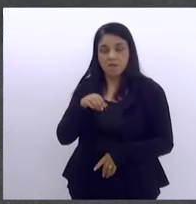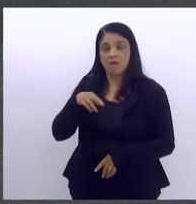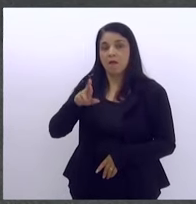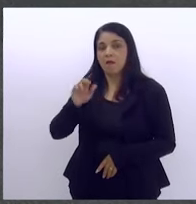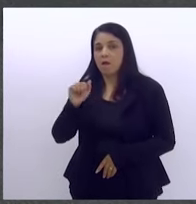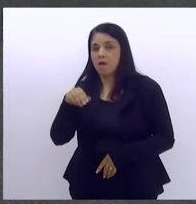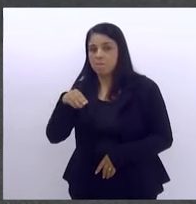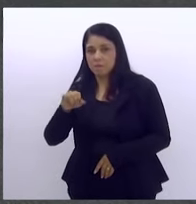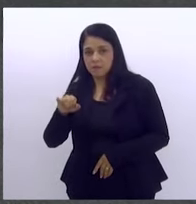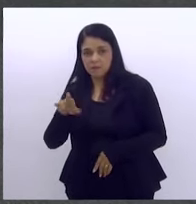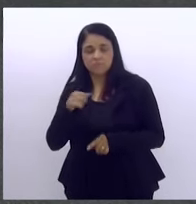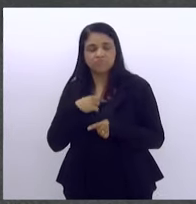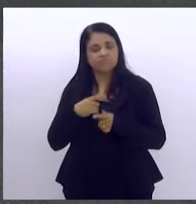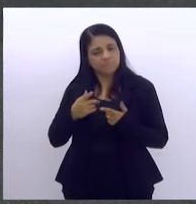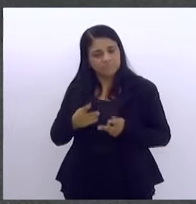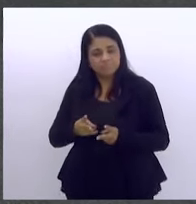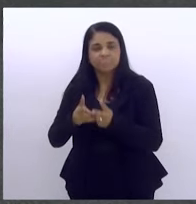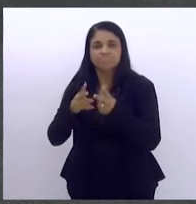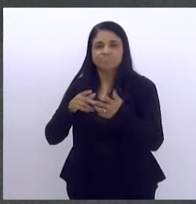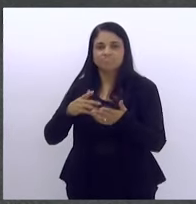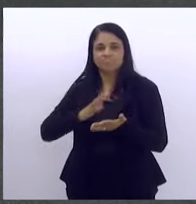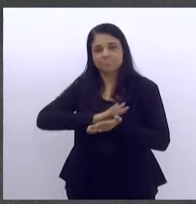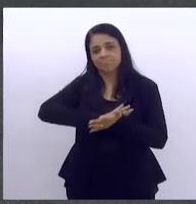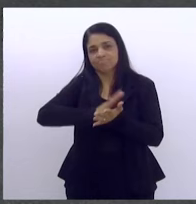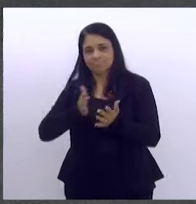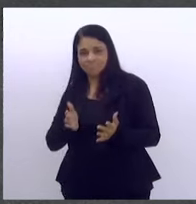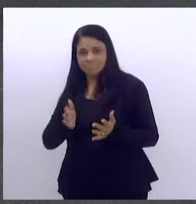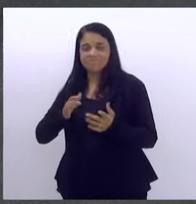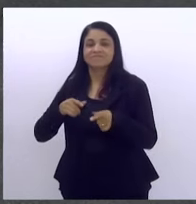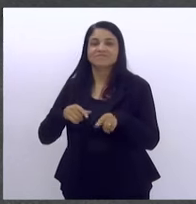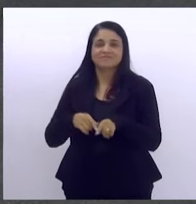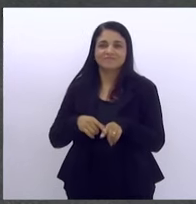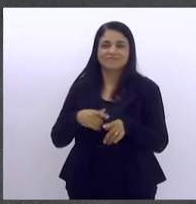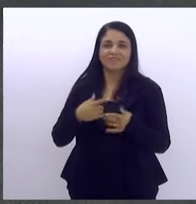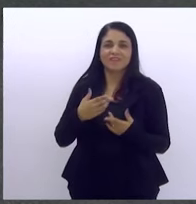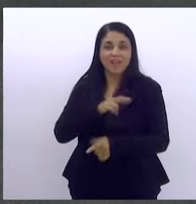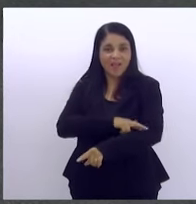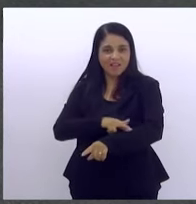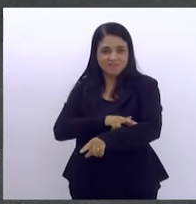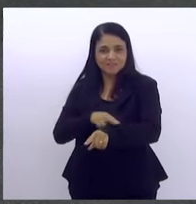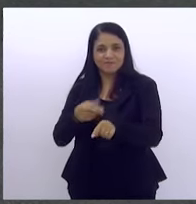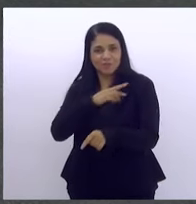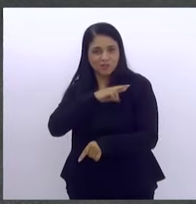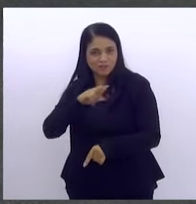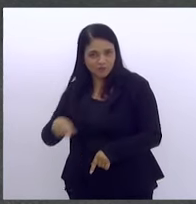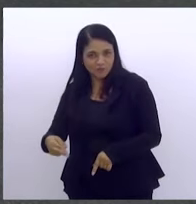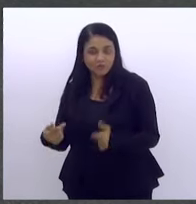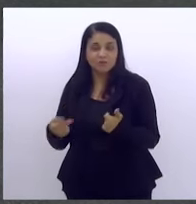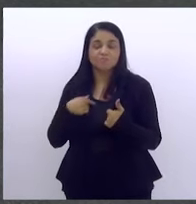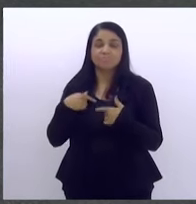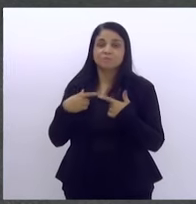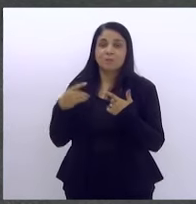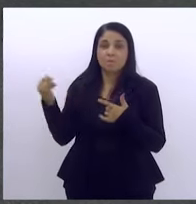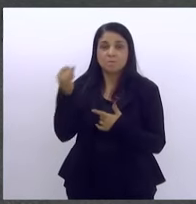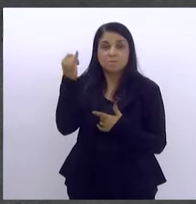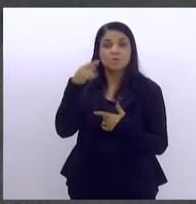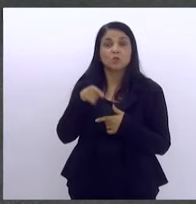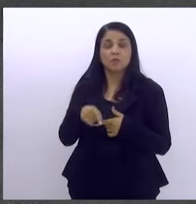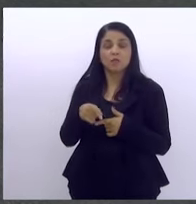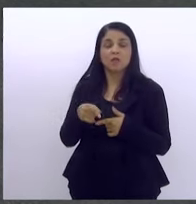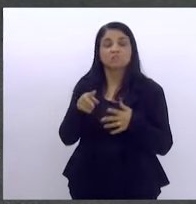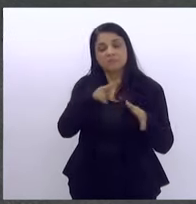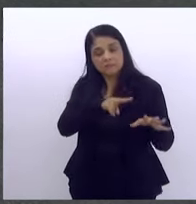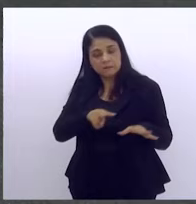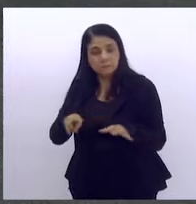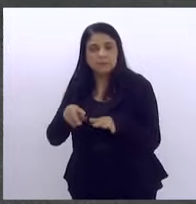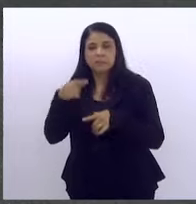avançando no combate à intolerância religiosa e ao racismo religioso. E para chegar nesse patamar que a gente está, é importante sim ter uma semana que